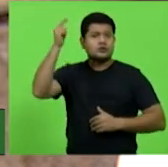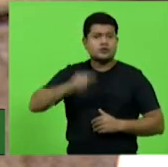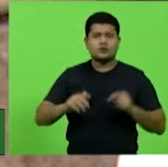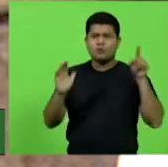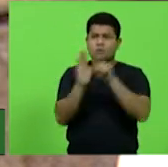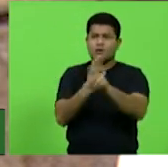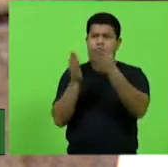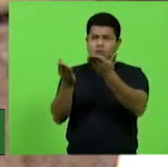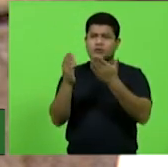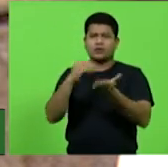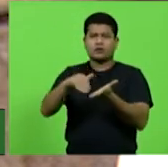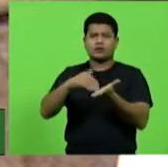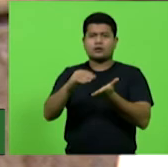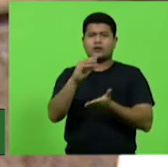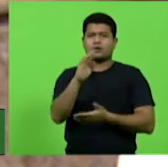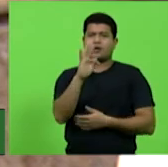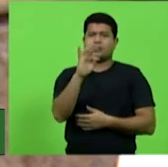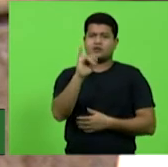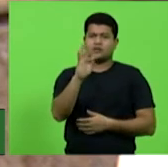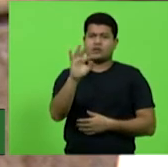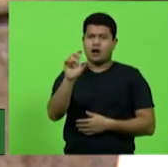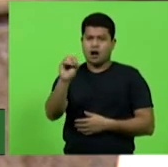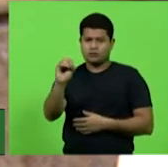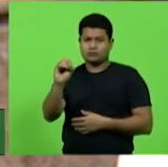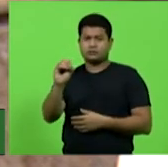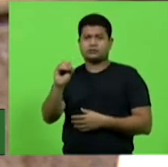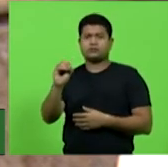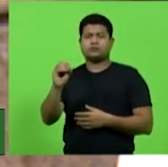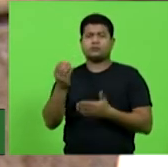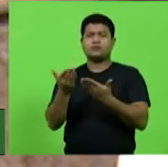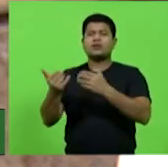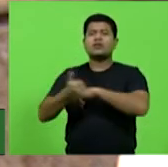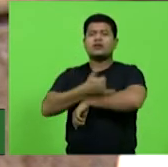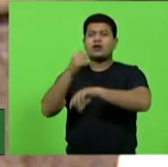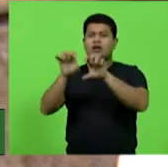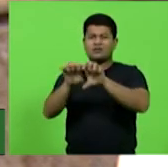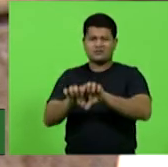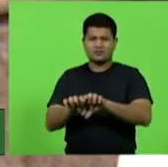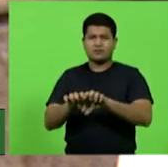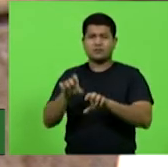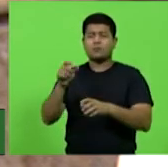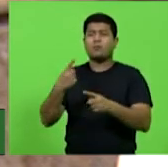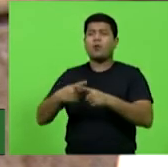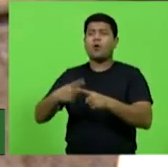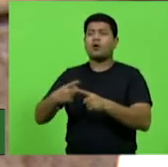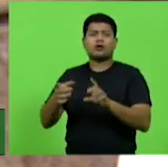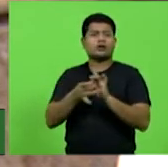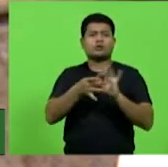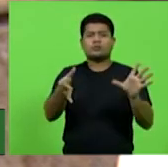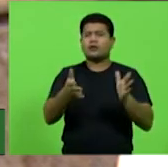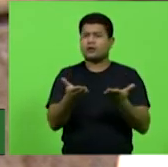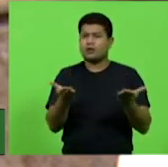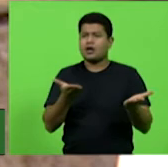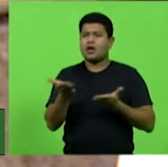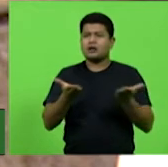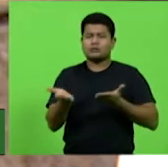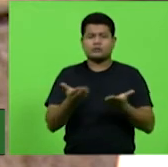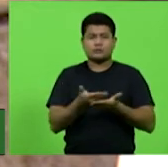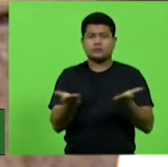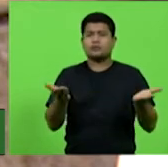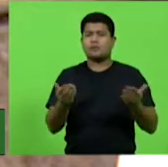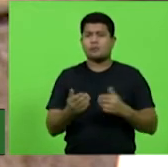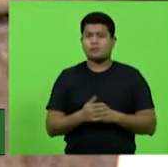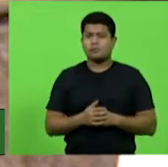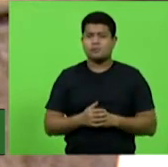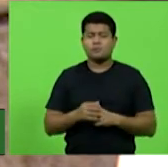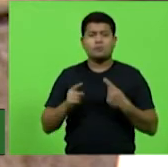de infraestrutura, por que fechar o mercado? Por que não abrir o mercado? Por que não permitir que o catarinense tenha opções? Por que não permitir